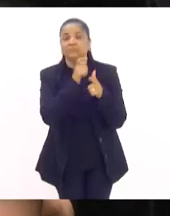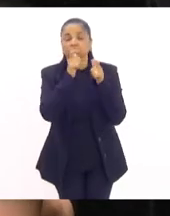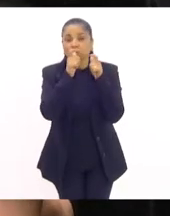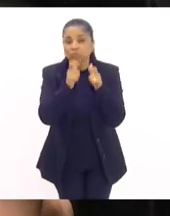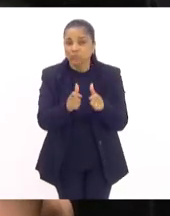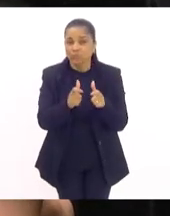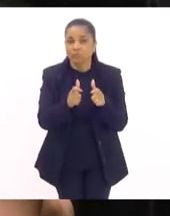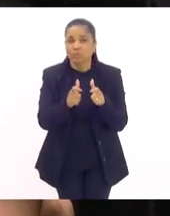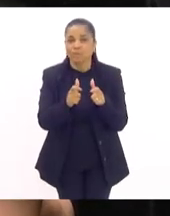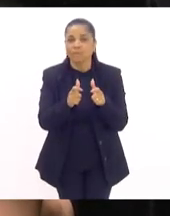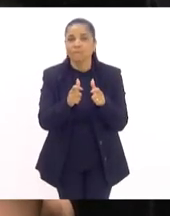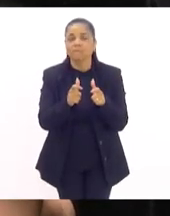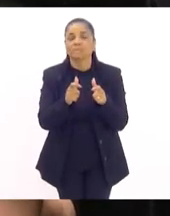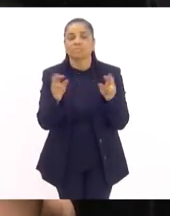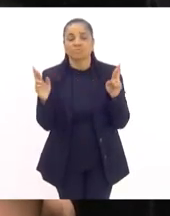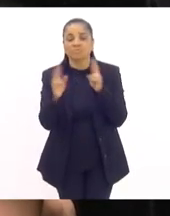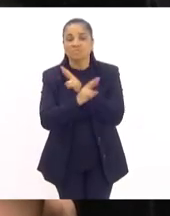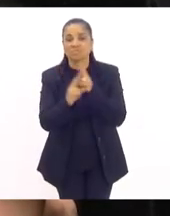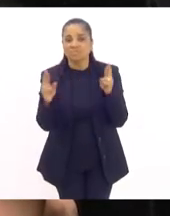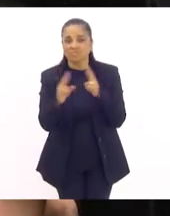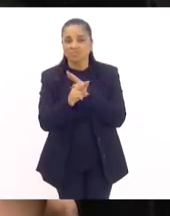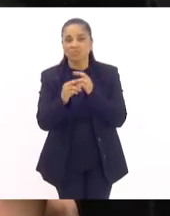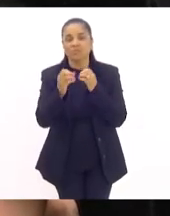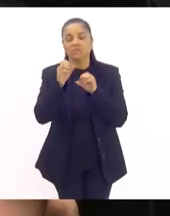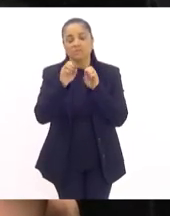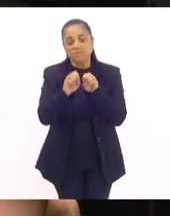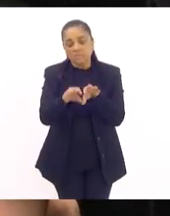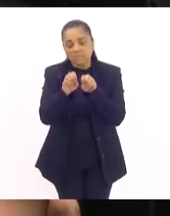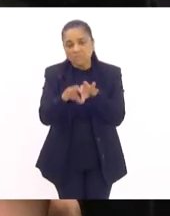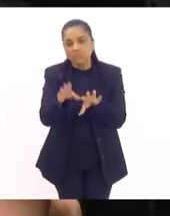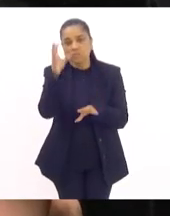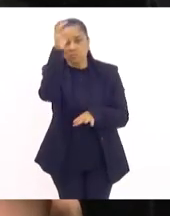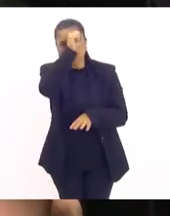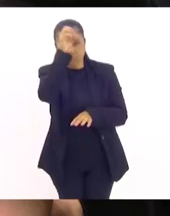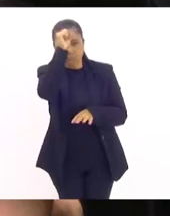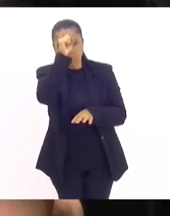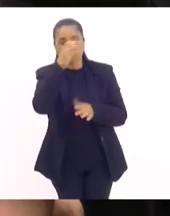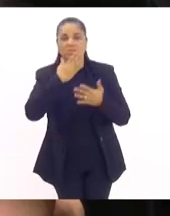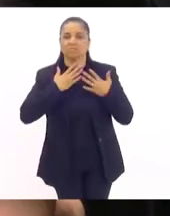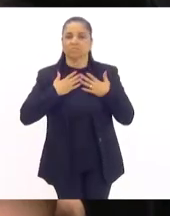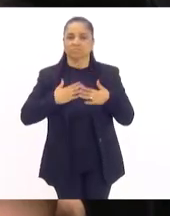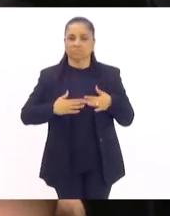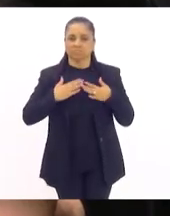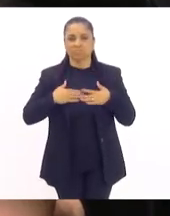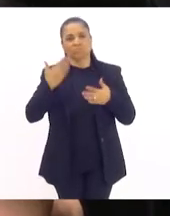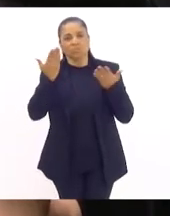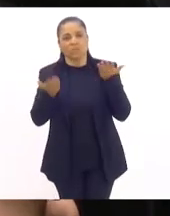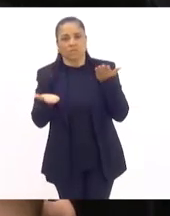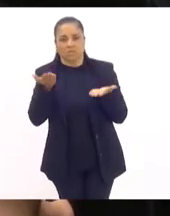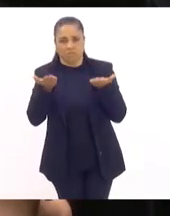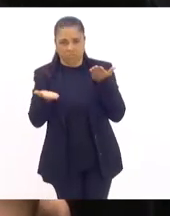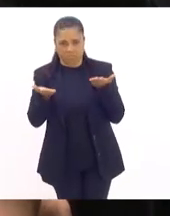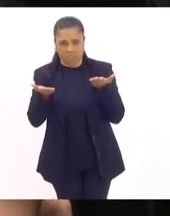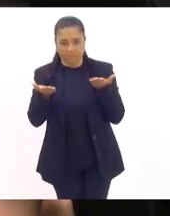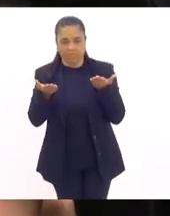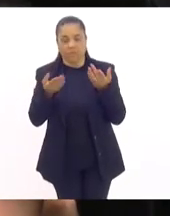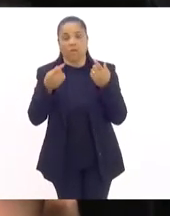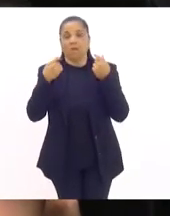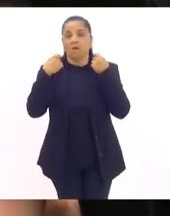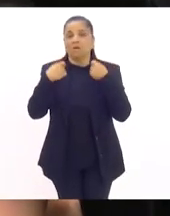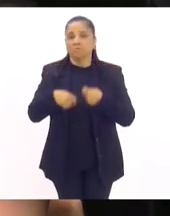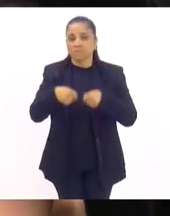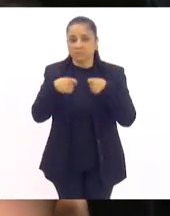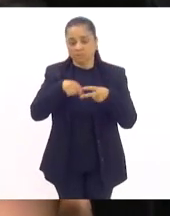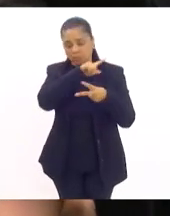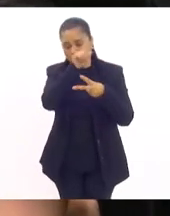relação ensino-aprendizagem de forma tranquila e equilibrada. E precisamos também, já com o